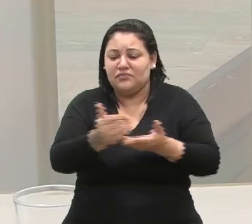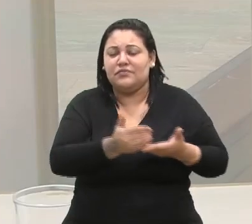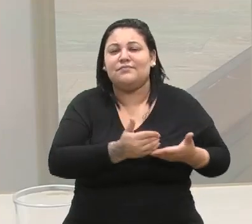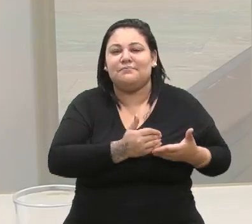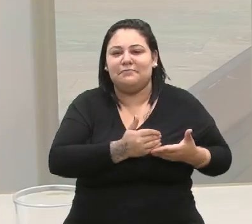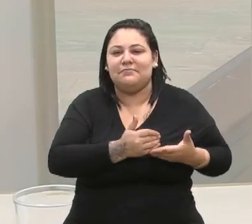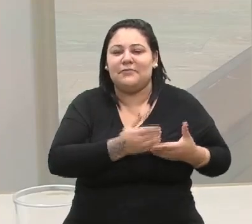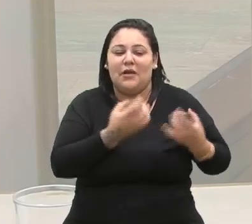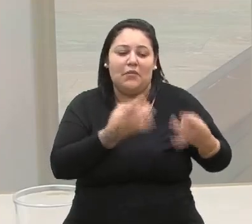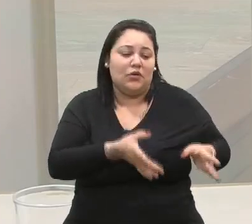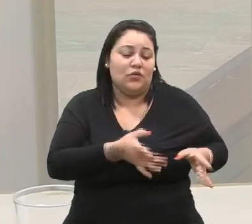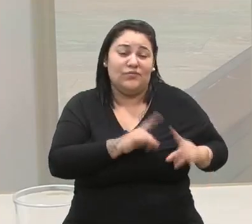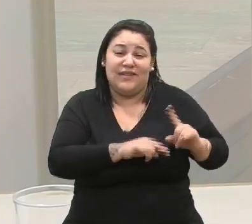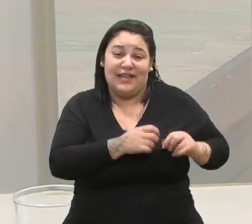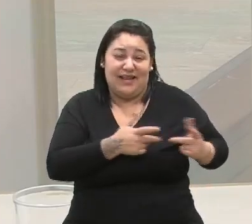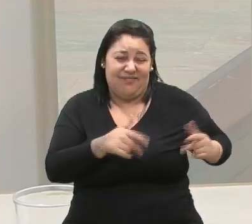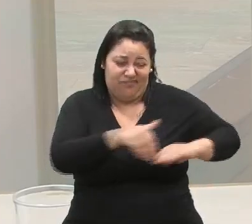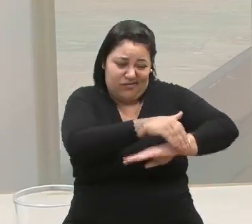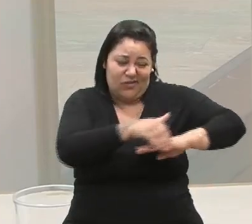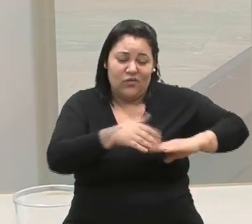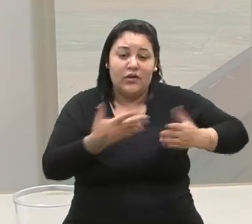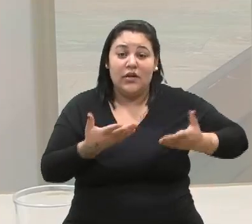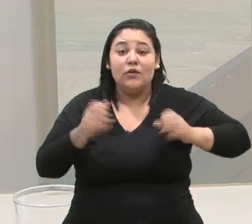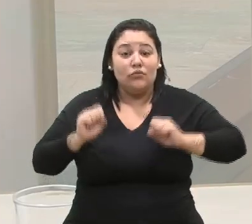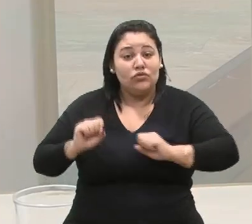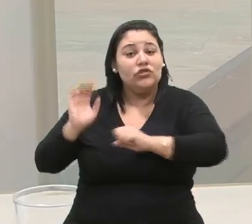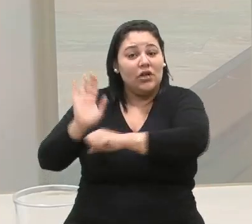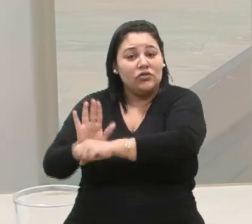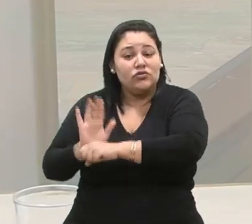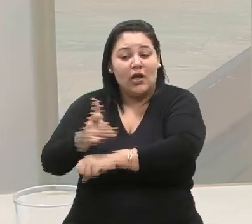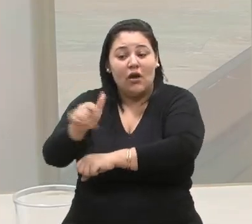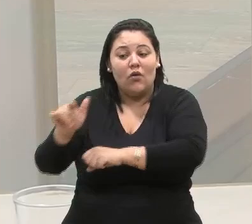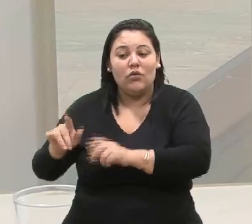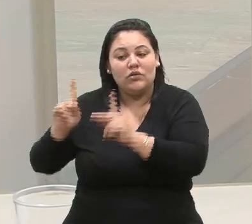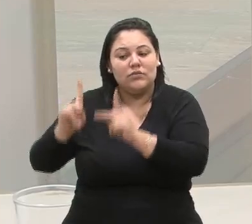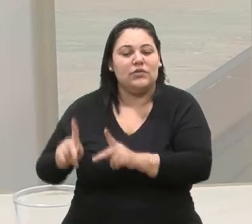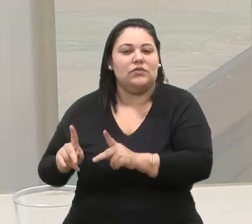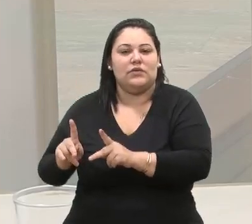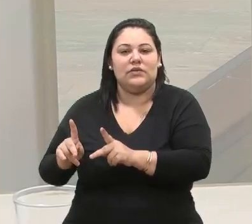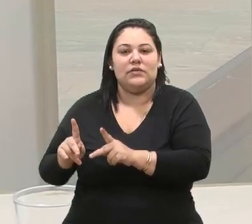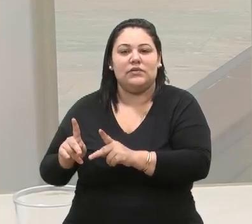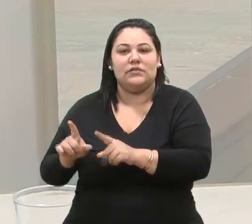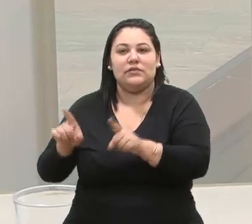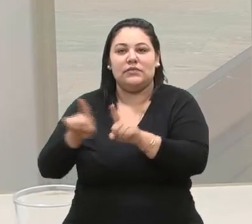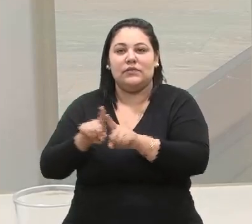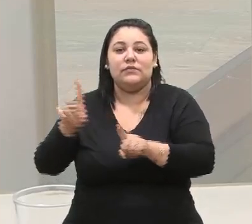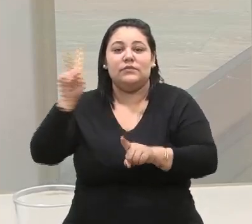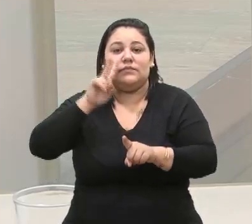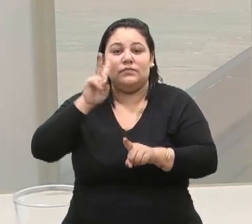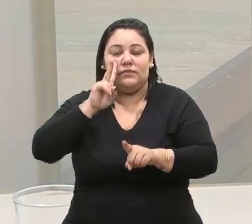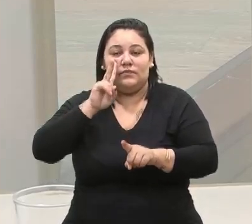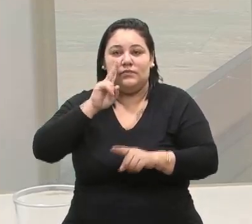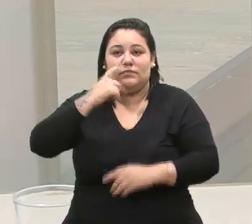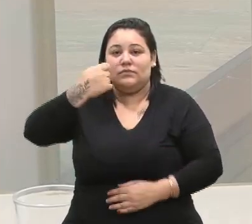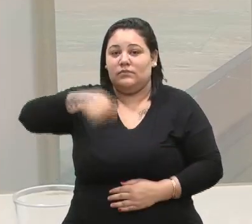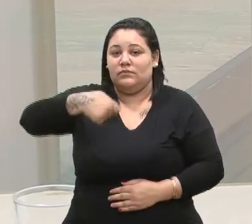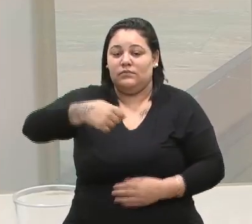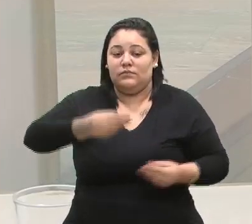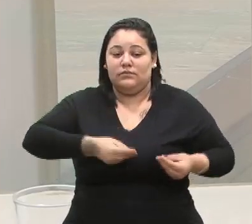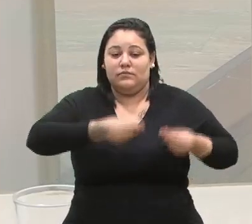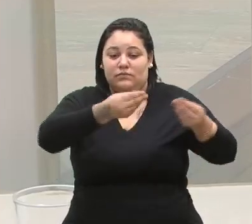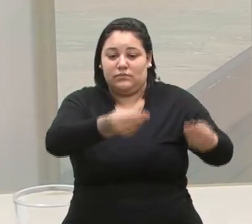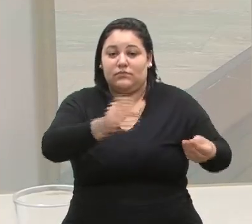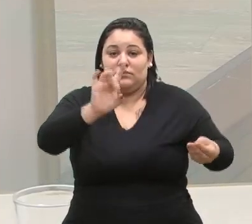uma série de questões, quando poderiam estar fazendo esse ato. Né? Lembrando que não precisa ir lá entregar, é